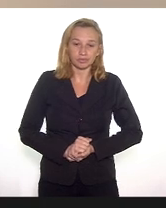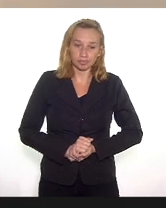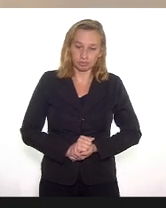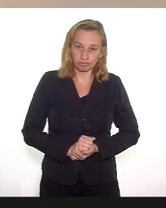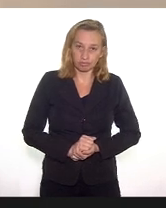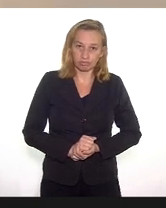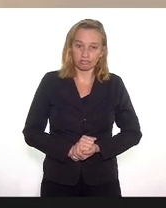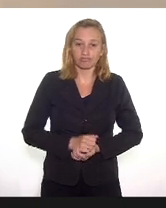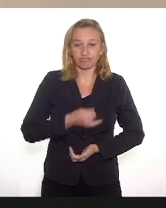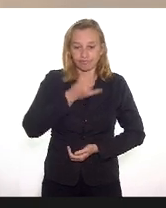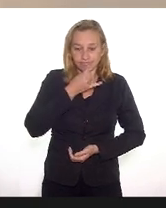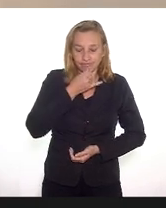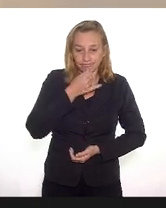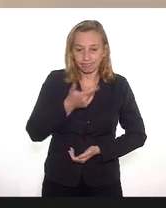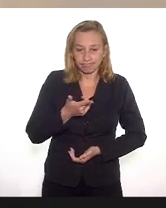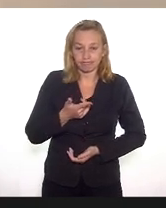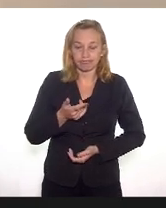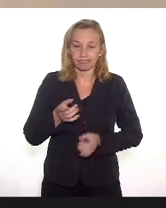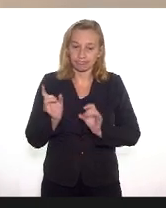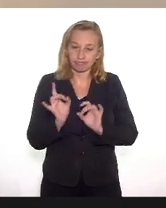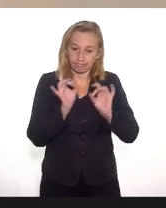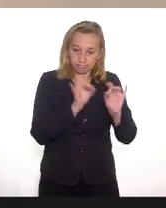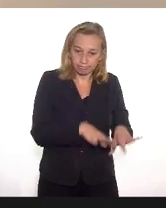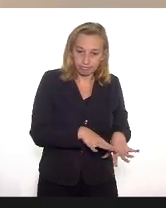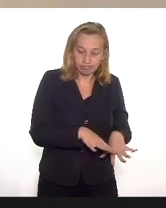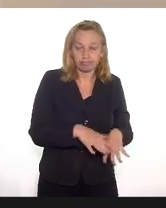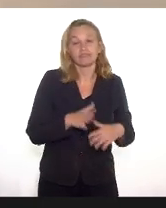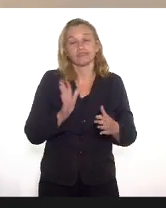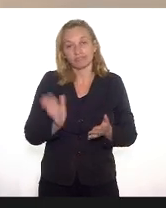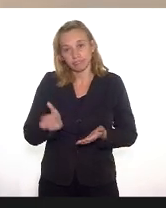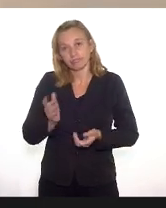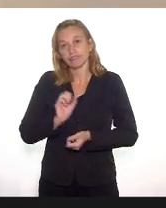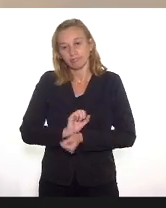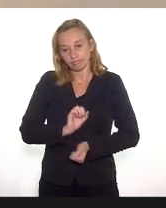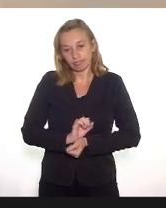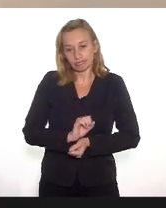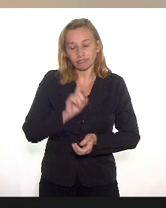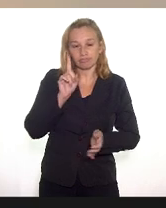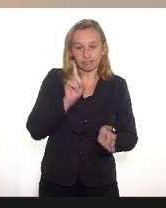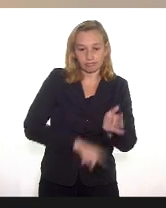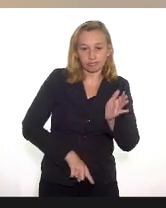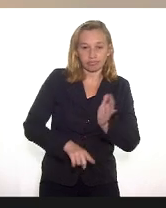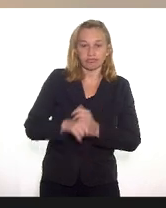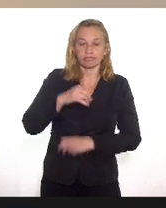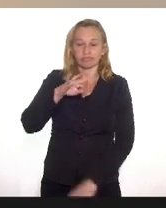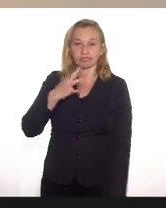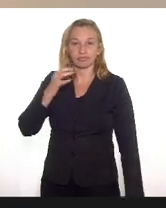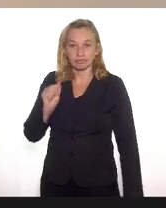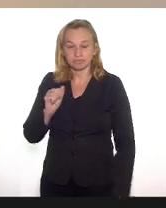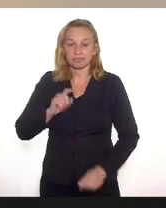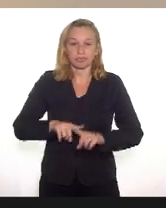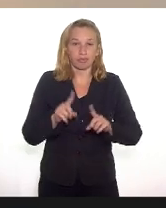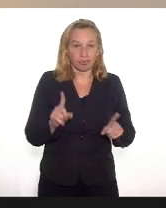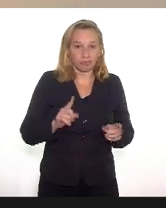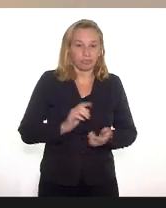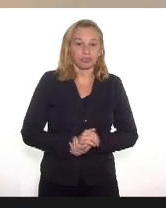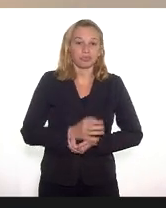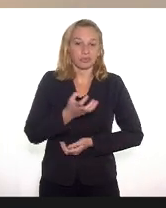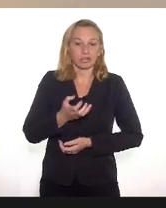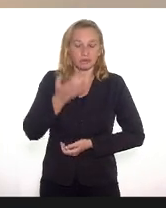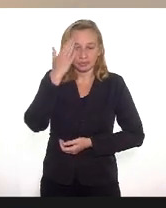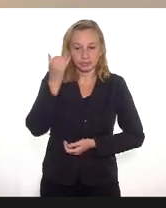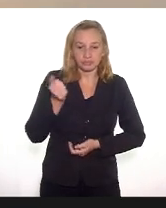bastante triste com a notícia, né, do abandono, que a gente já esperava que viesse a acontecer, essa redução das matrículas, mas queria